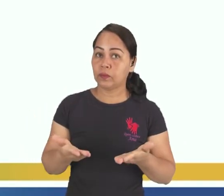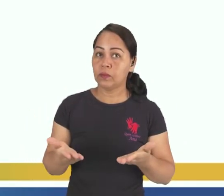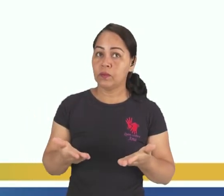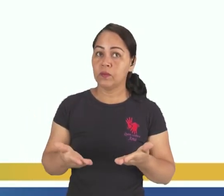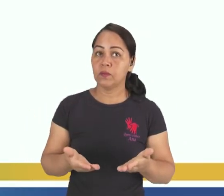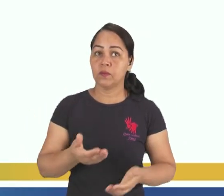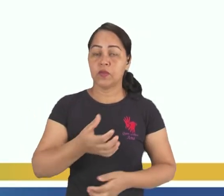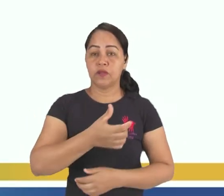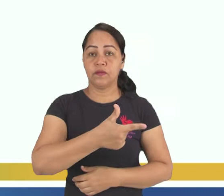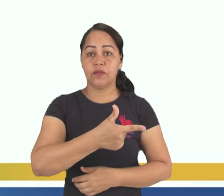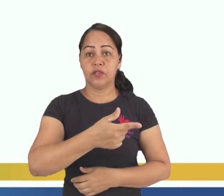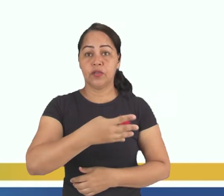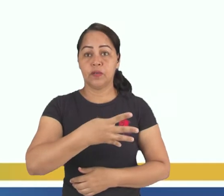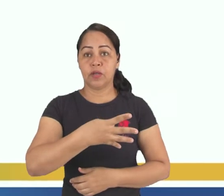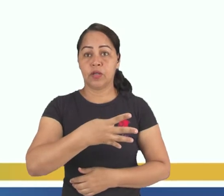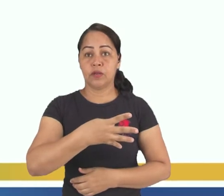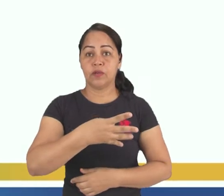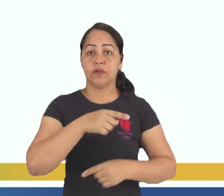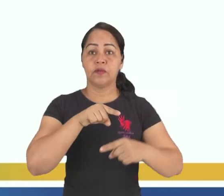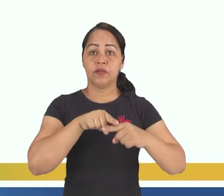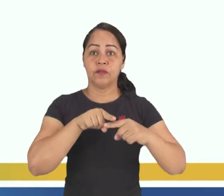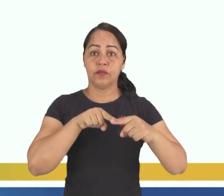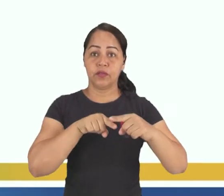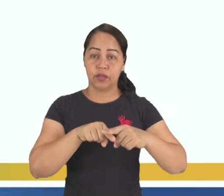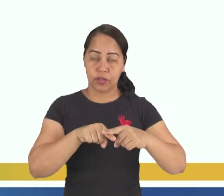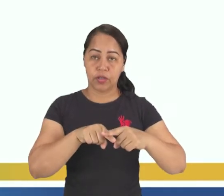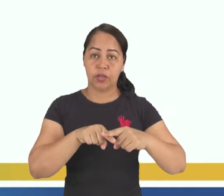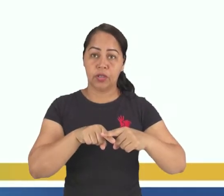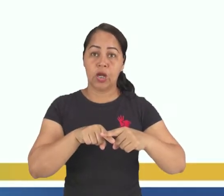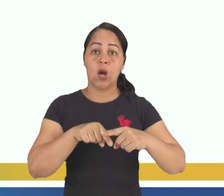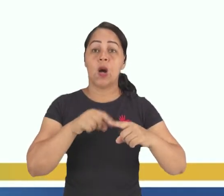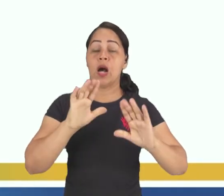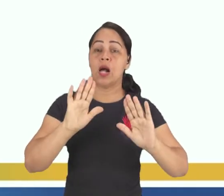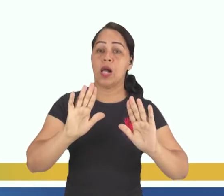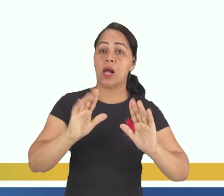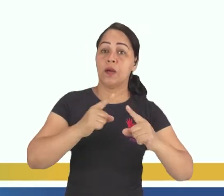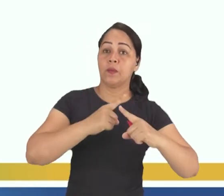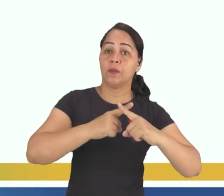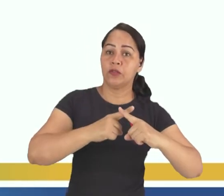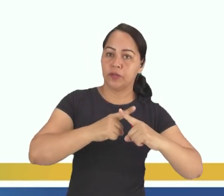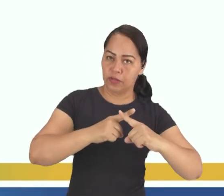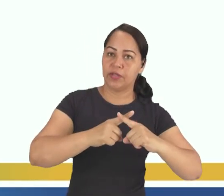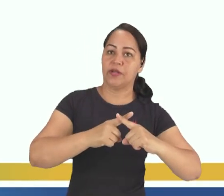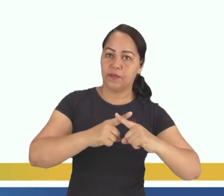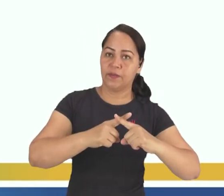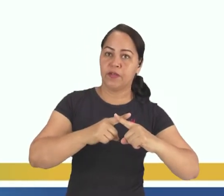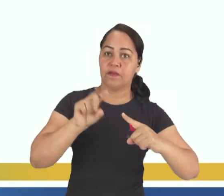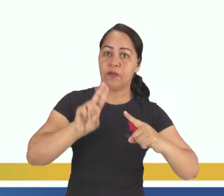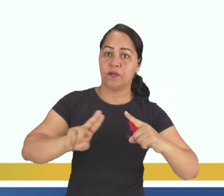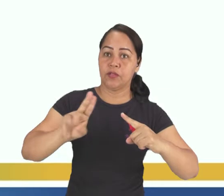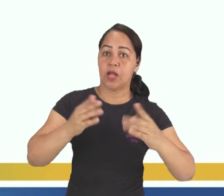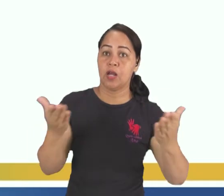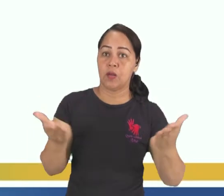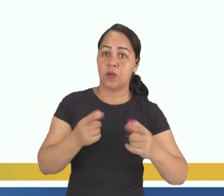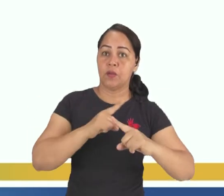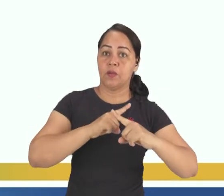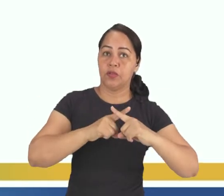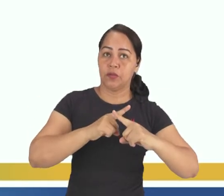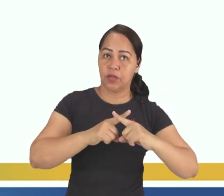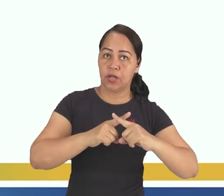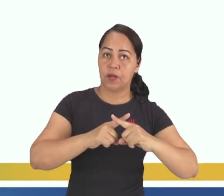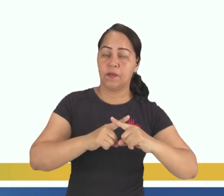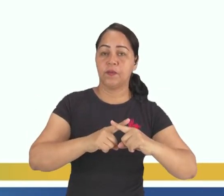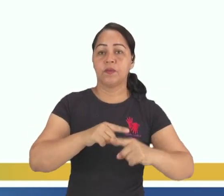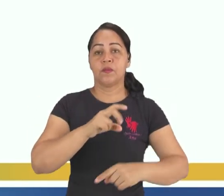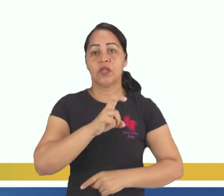multiplico em cima e embaixo na fração que tem denominador 6. ok? Então, ó, multiplico por